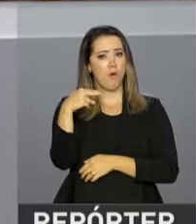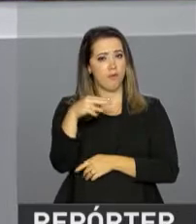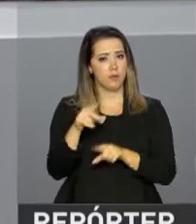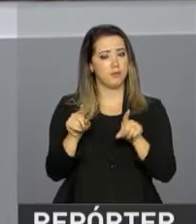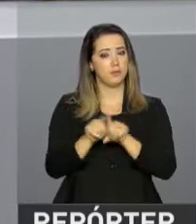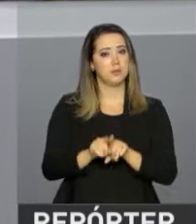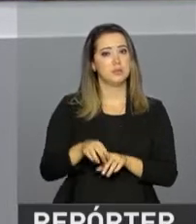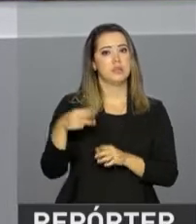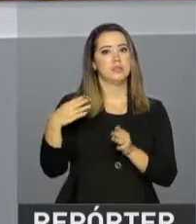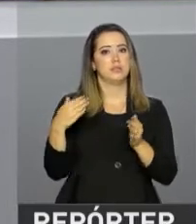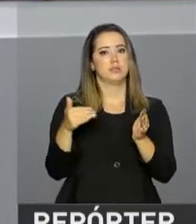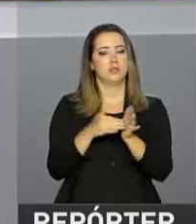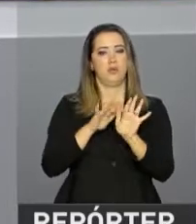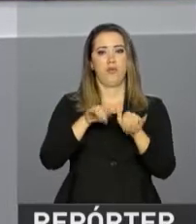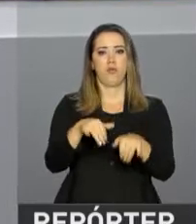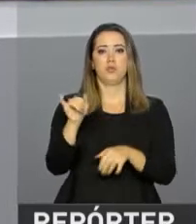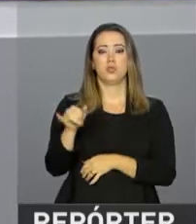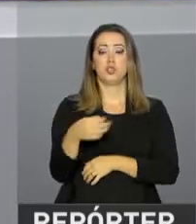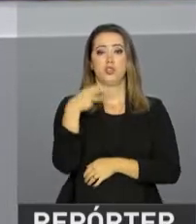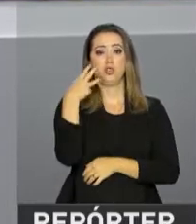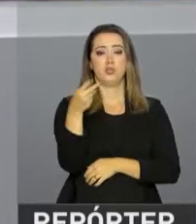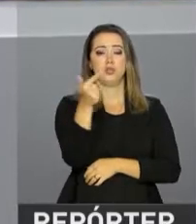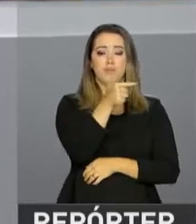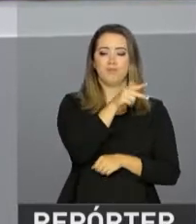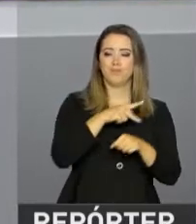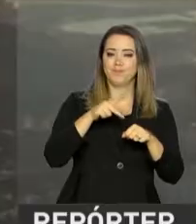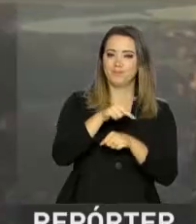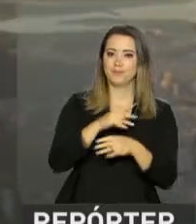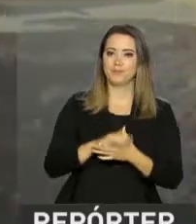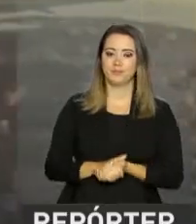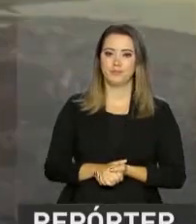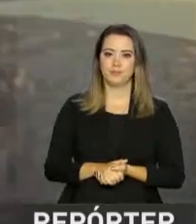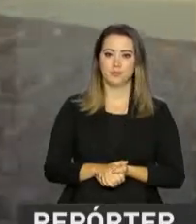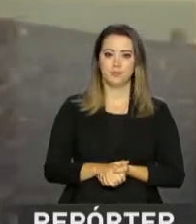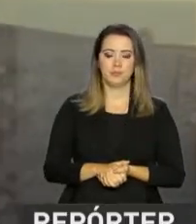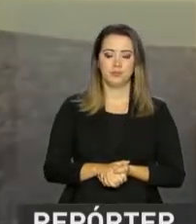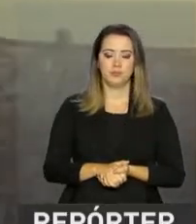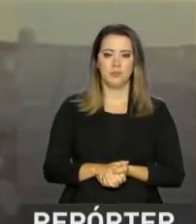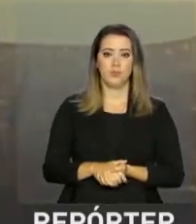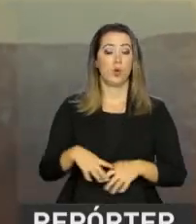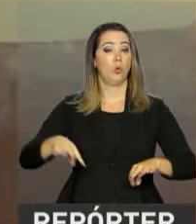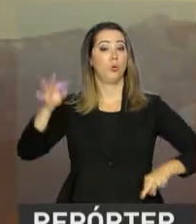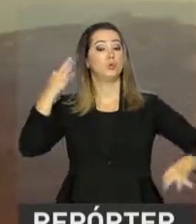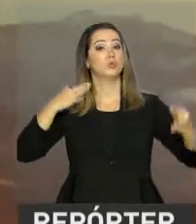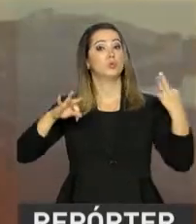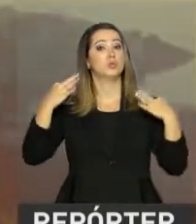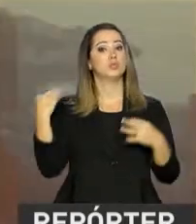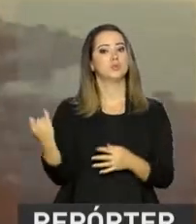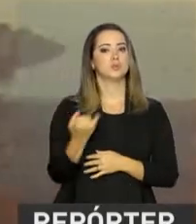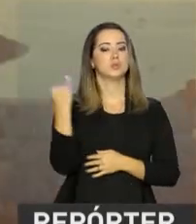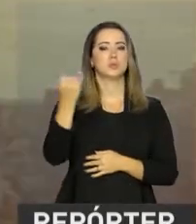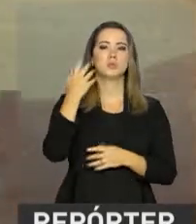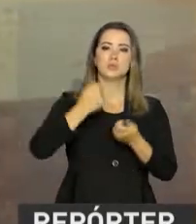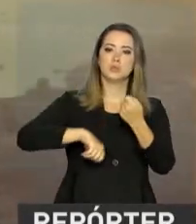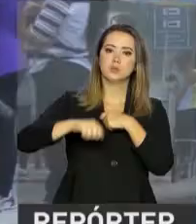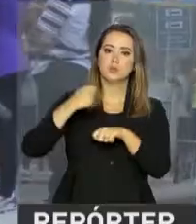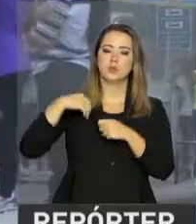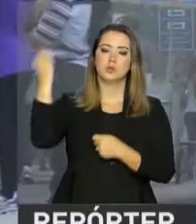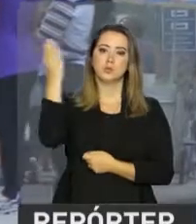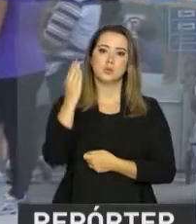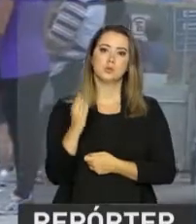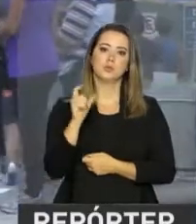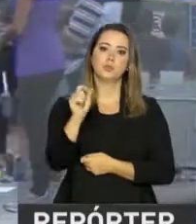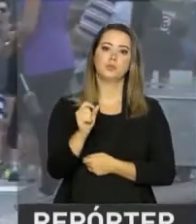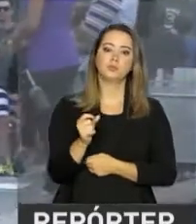três países serão beneficiados com a novidade o turismo é parte importante da economia brasileira